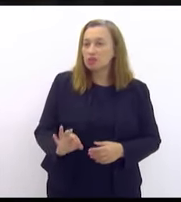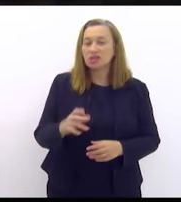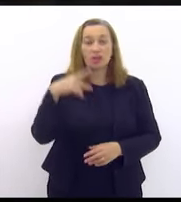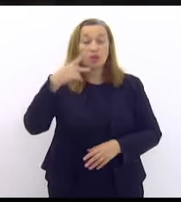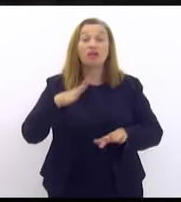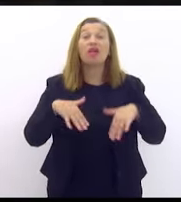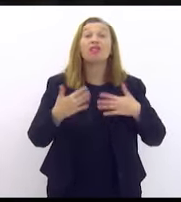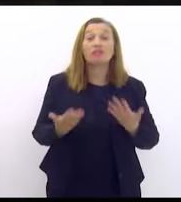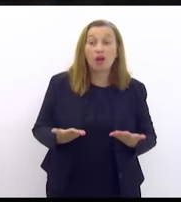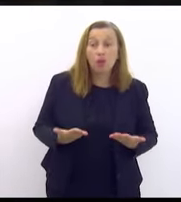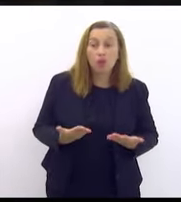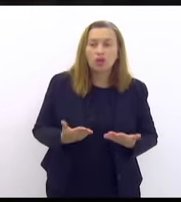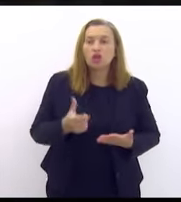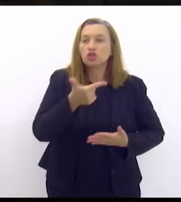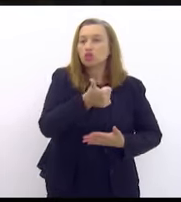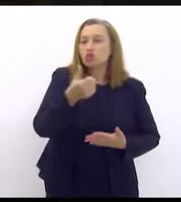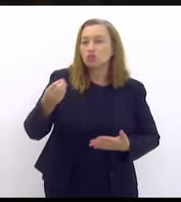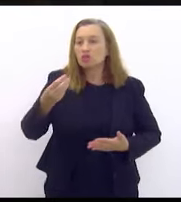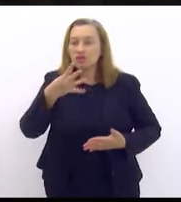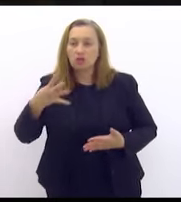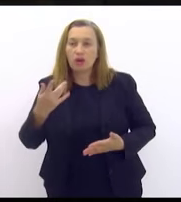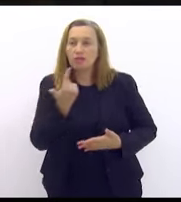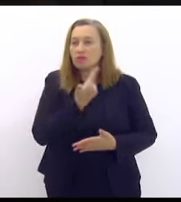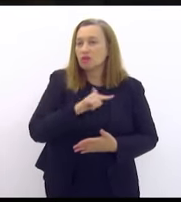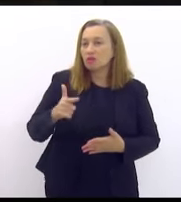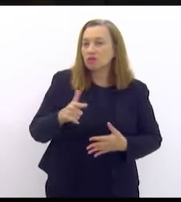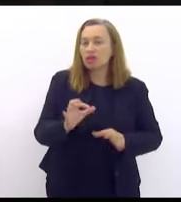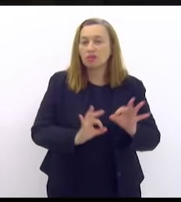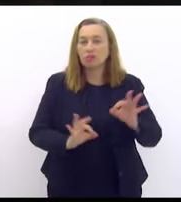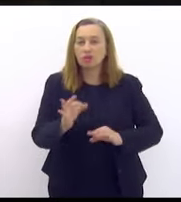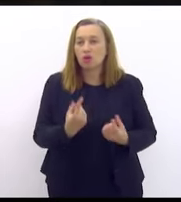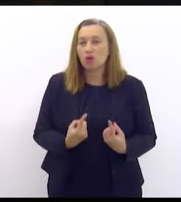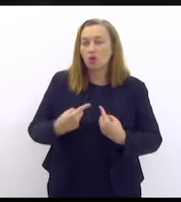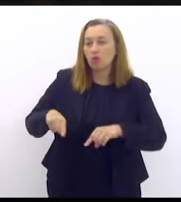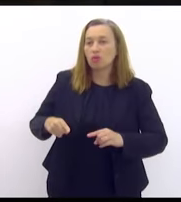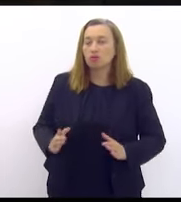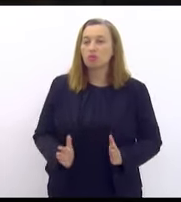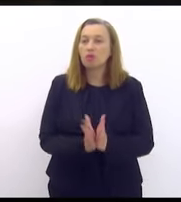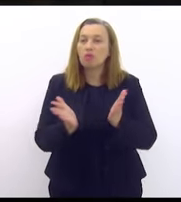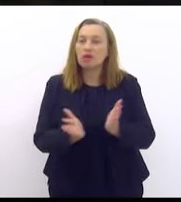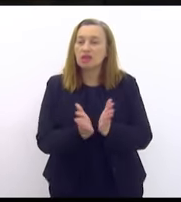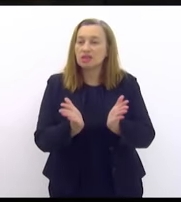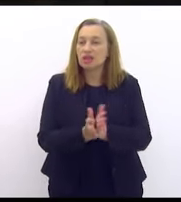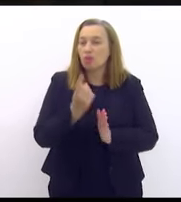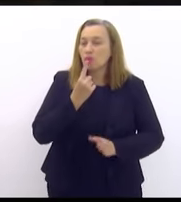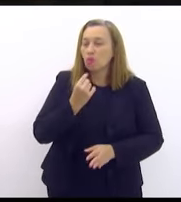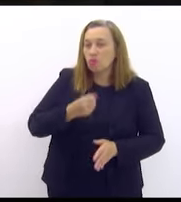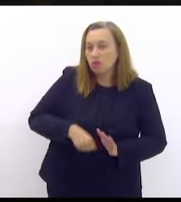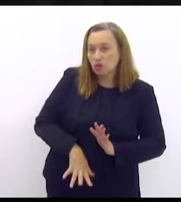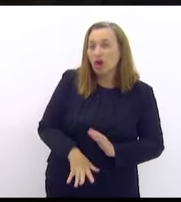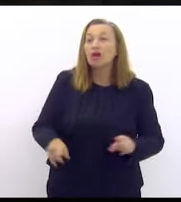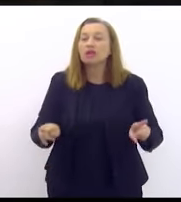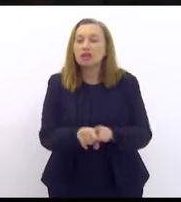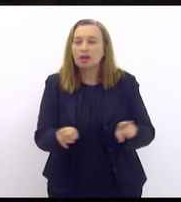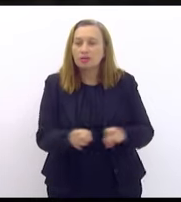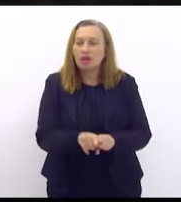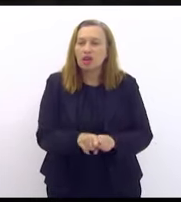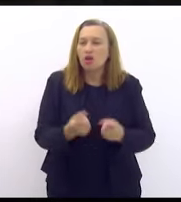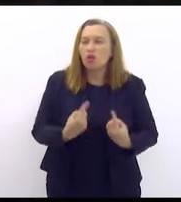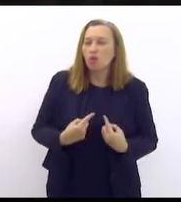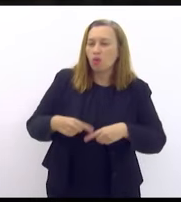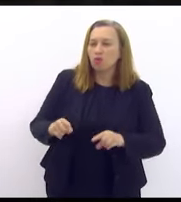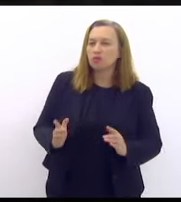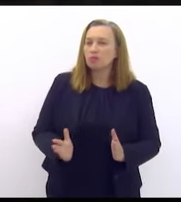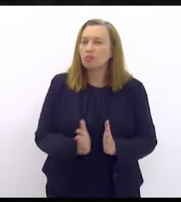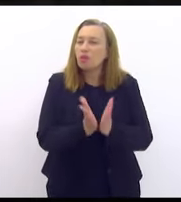ou seja, para 2024 não terá programa de combate à pobreza menstrual. Quando falamos também do combate à pobreza, escrito